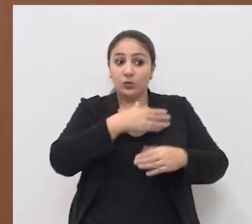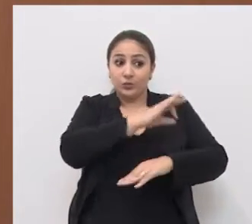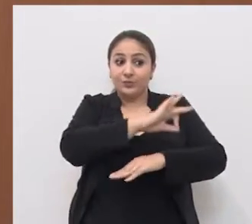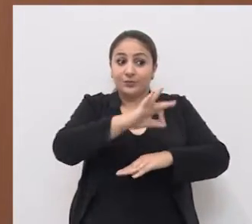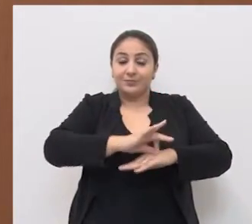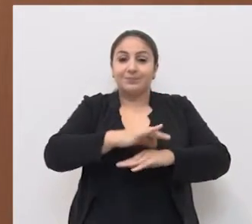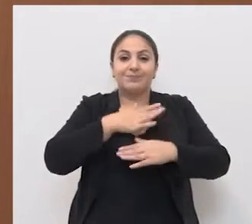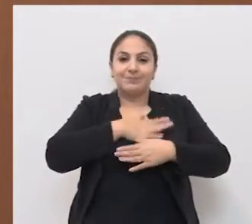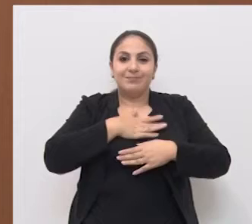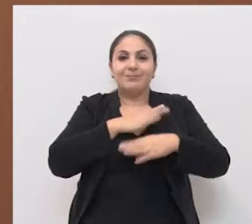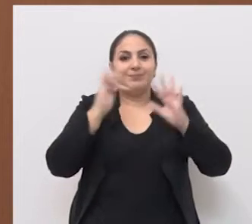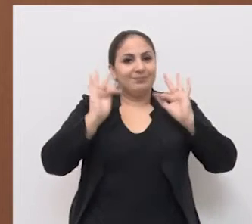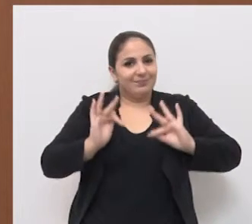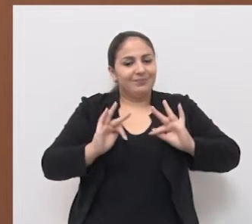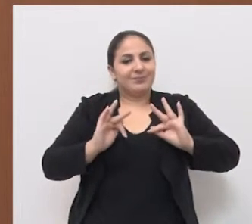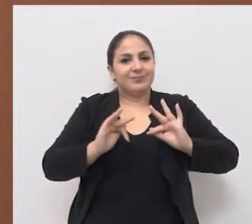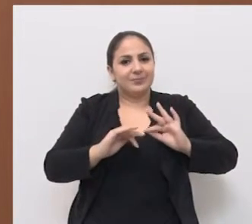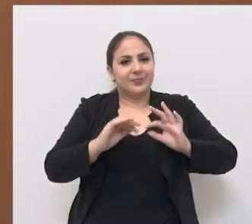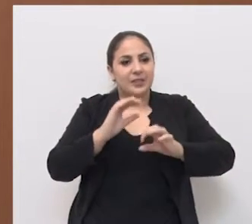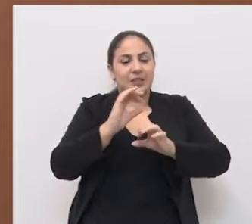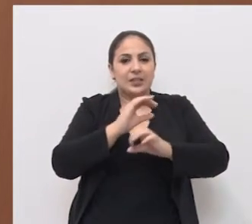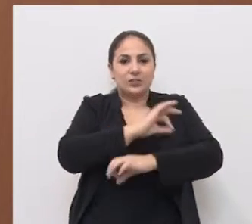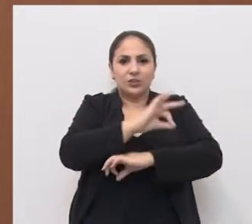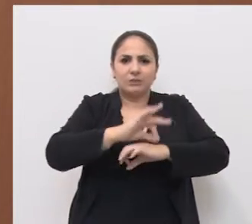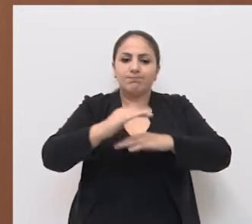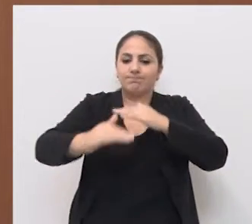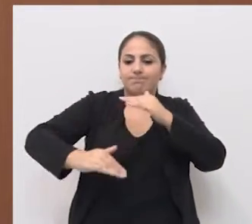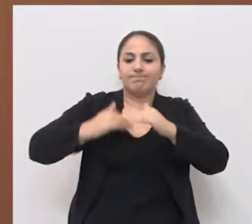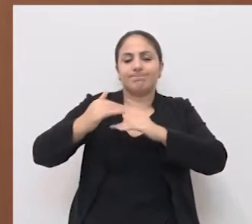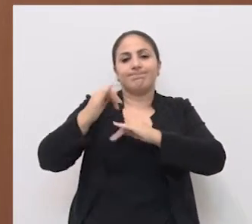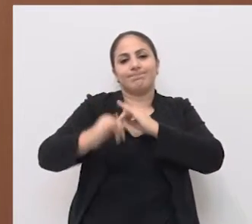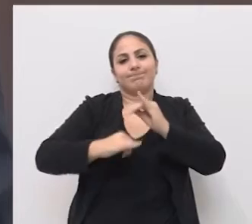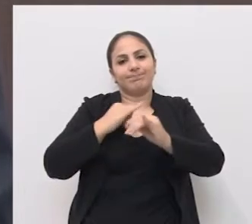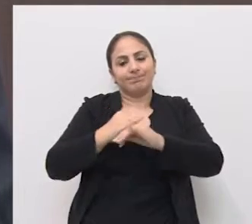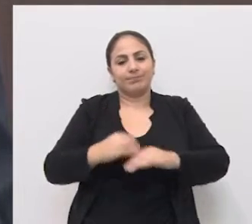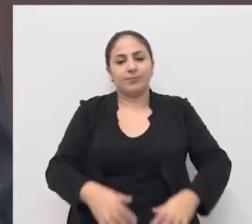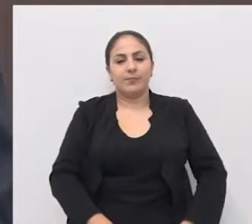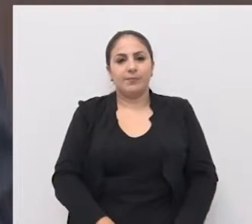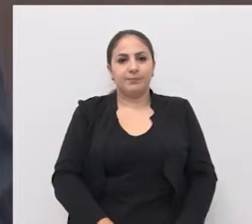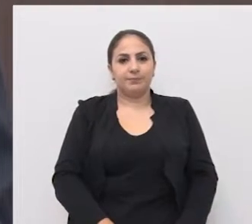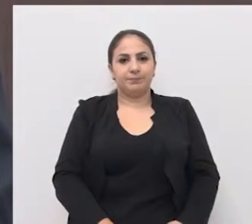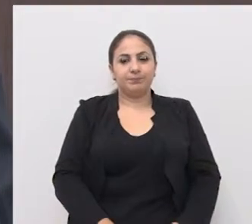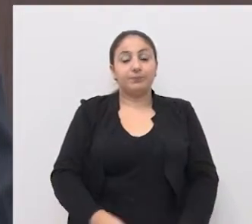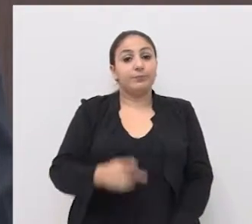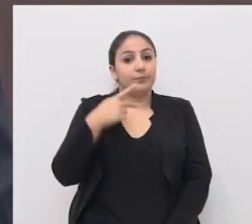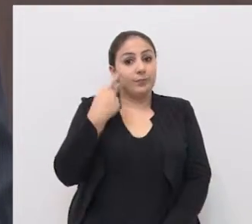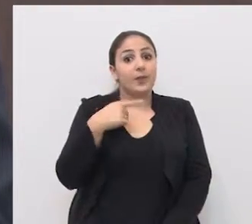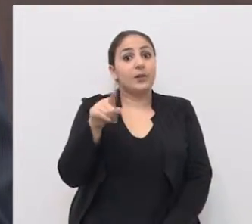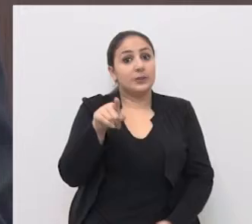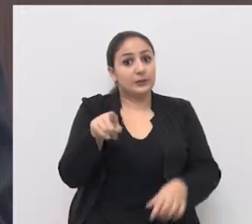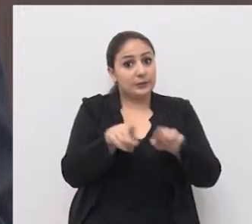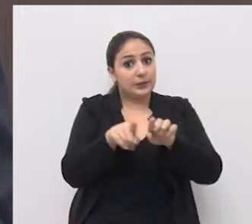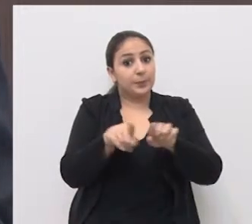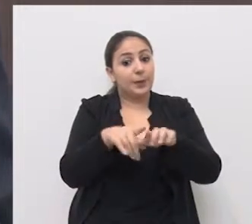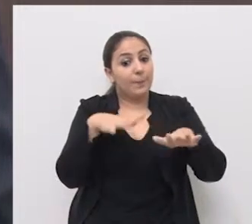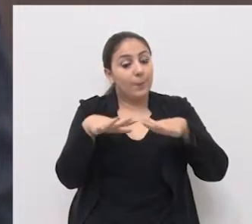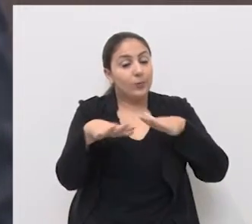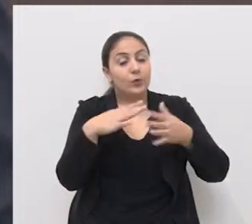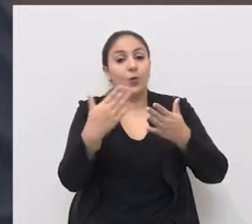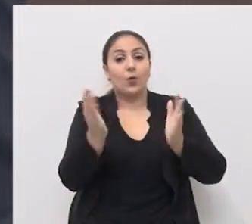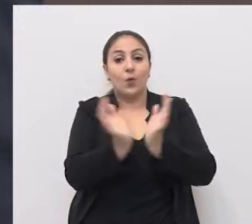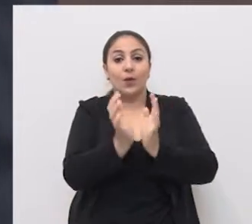nossa engenharia, felizmente, é uma engenharia de excelência a nível internacional. O parlamentar também utilizou a tribuna